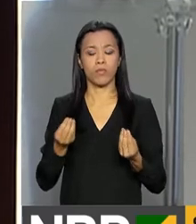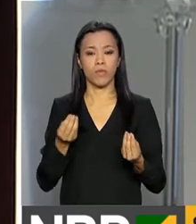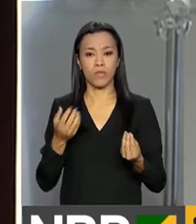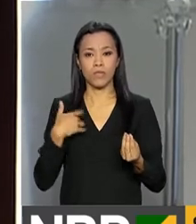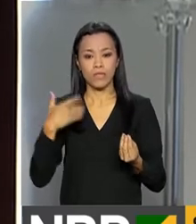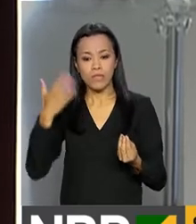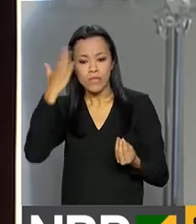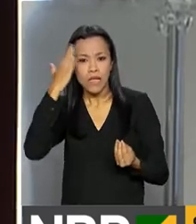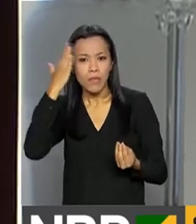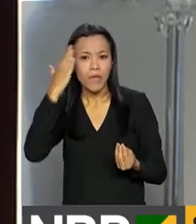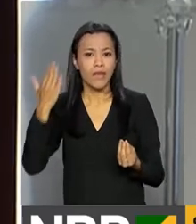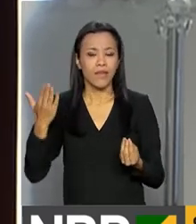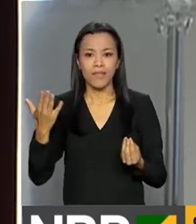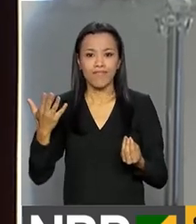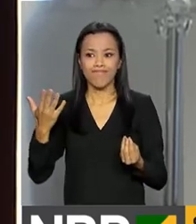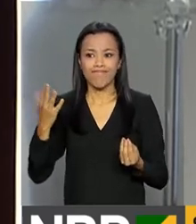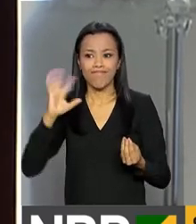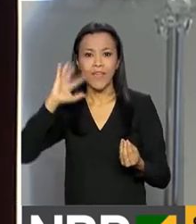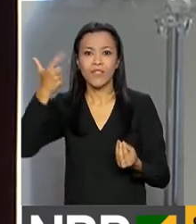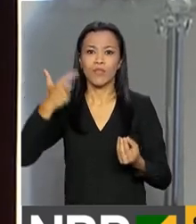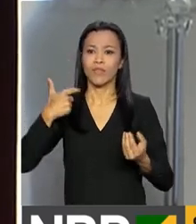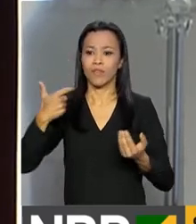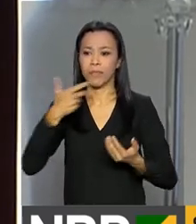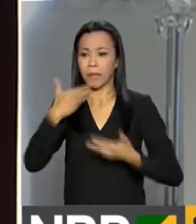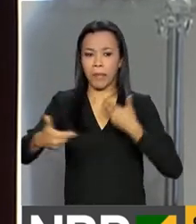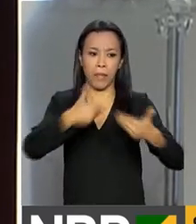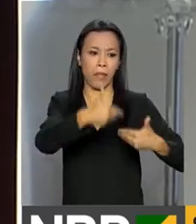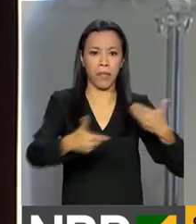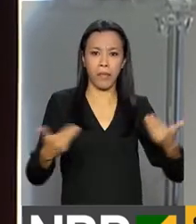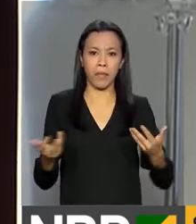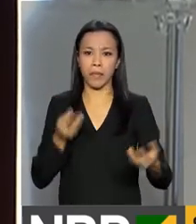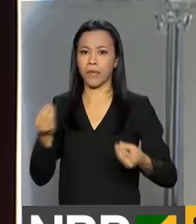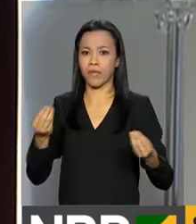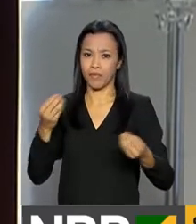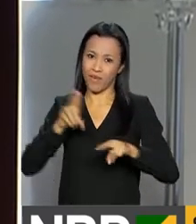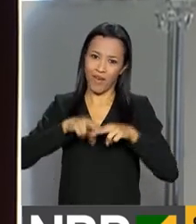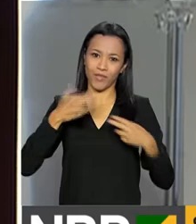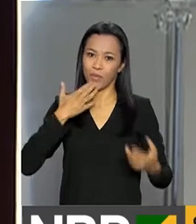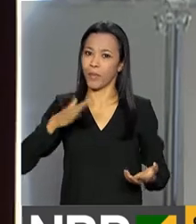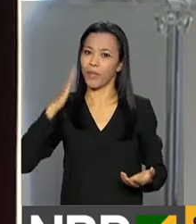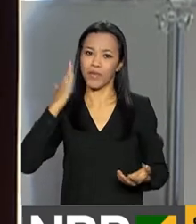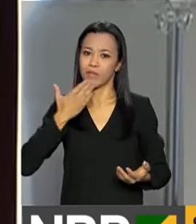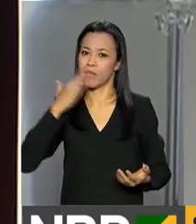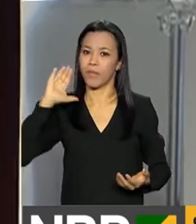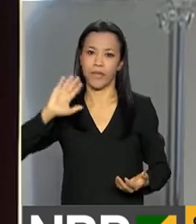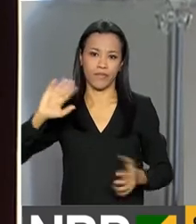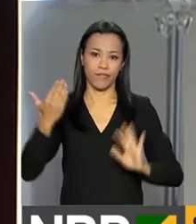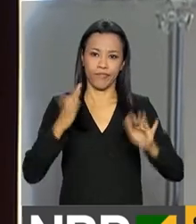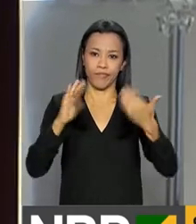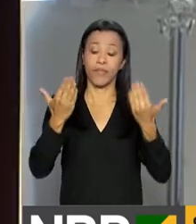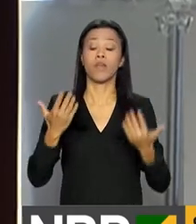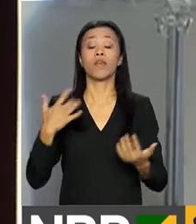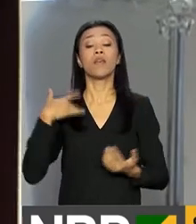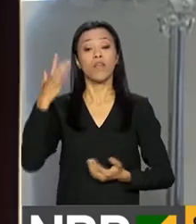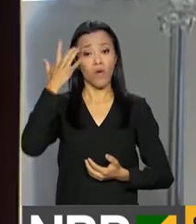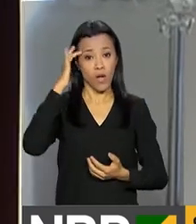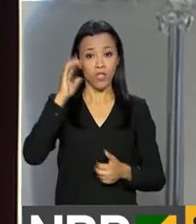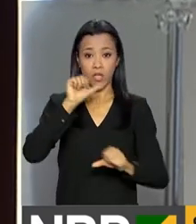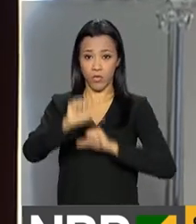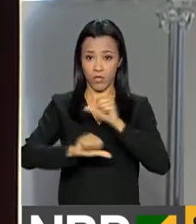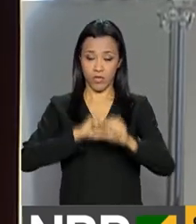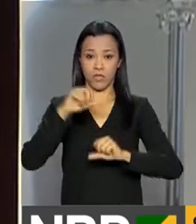de forma irresponsável. Eu acho que a gente vive esse novo momento. Eu acho que a aprovação da reforma